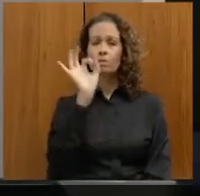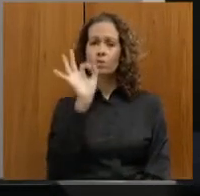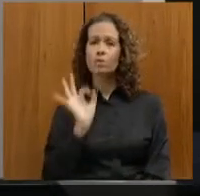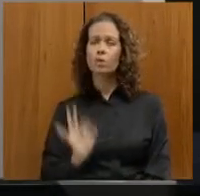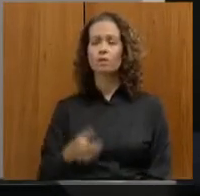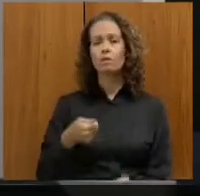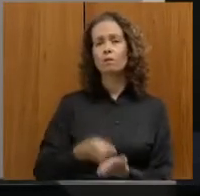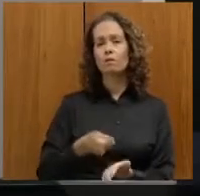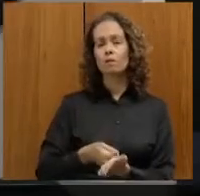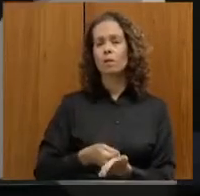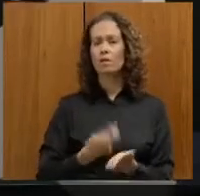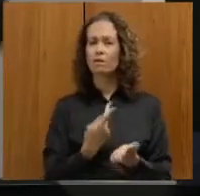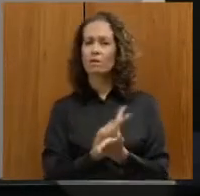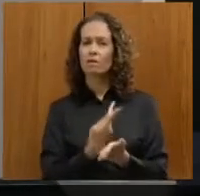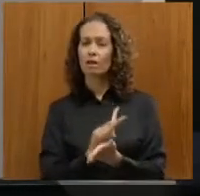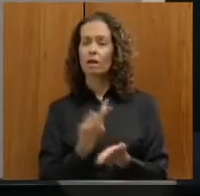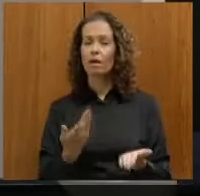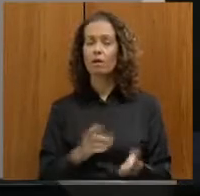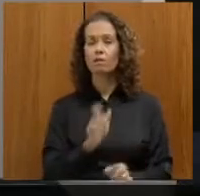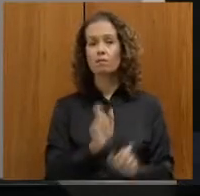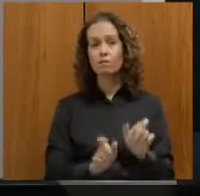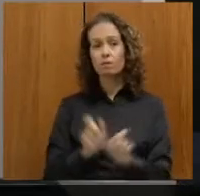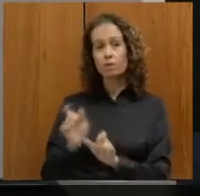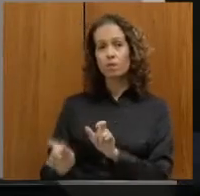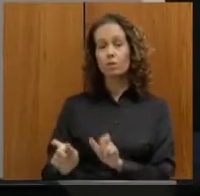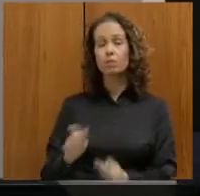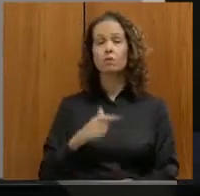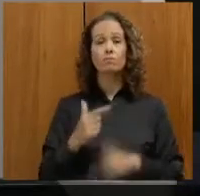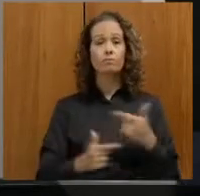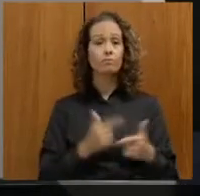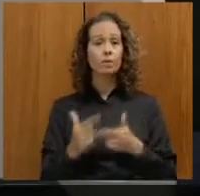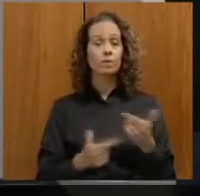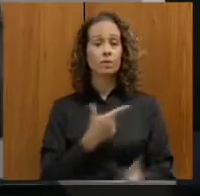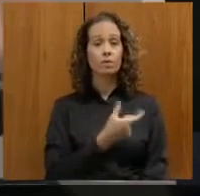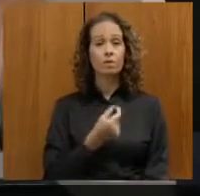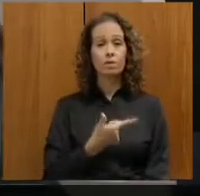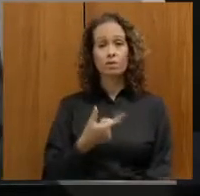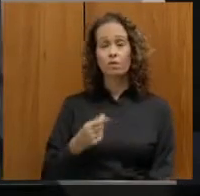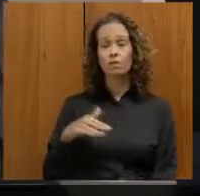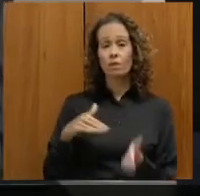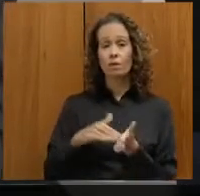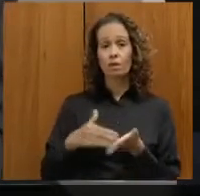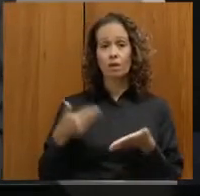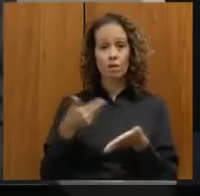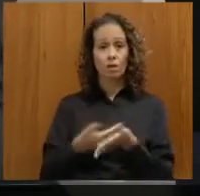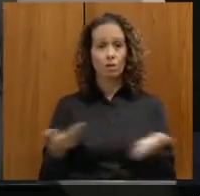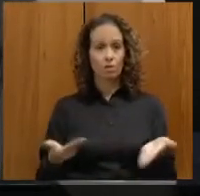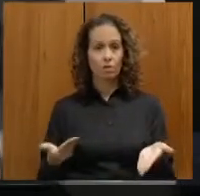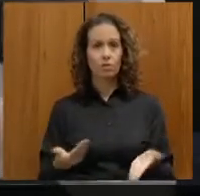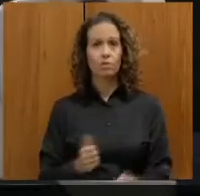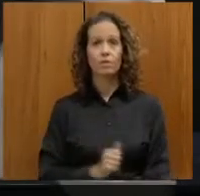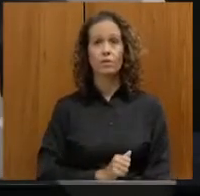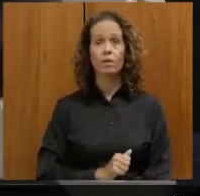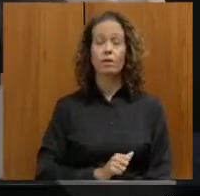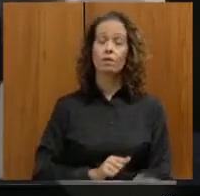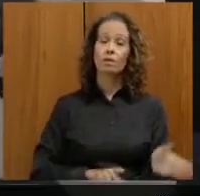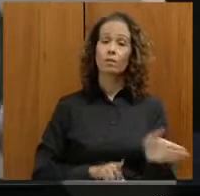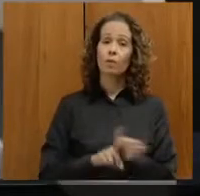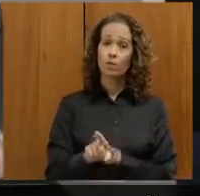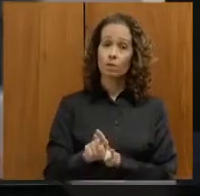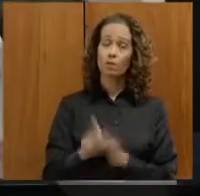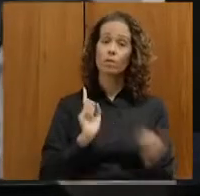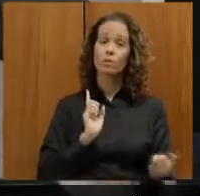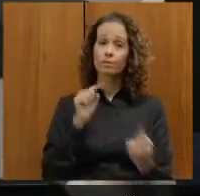das pessoas mistas desde abril de 2020 até o presente momento Essa é a primeira pergunta relativa